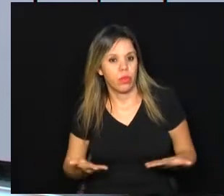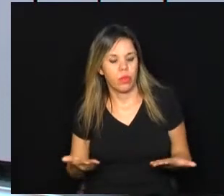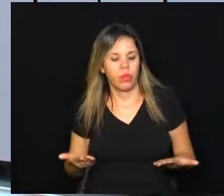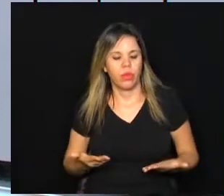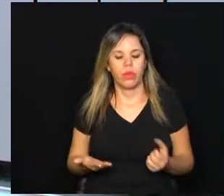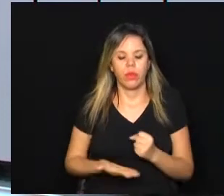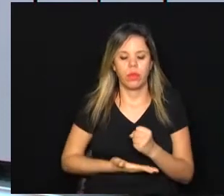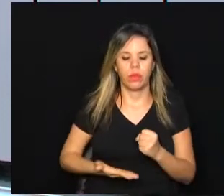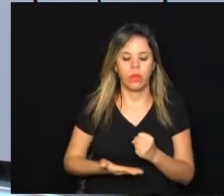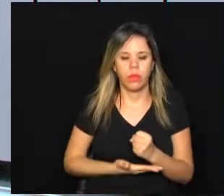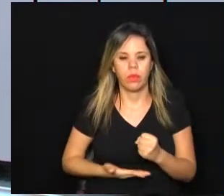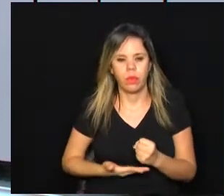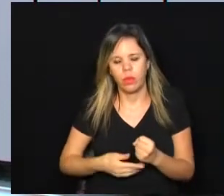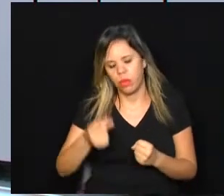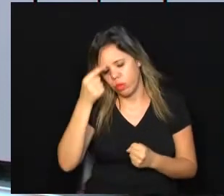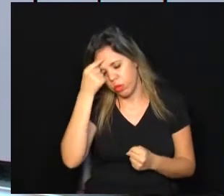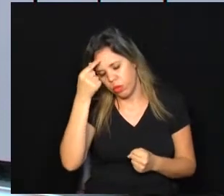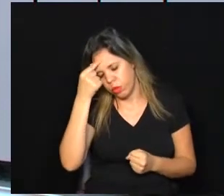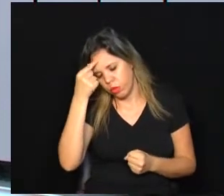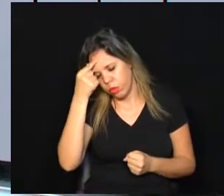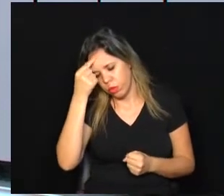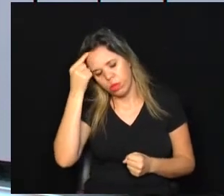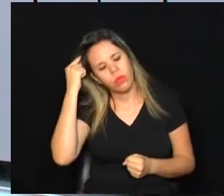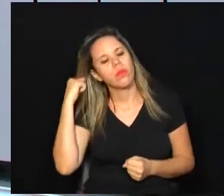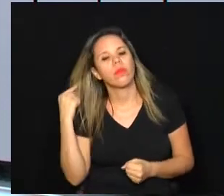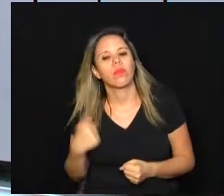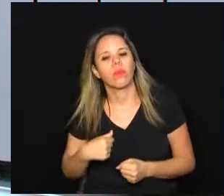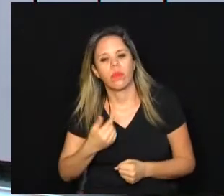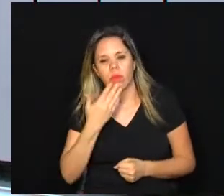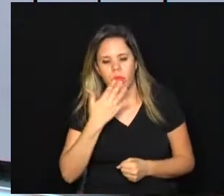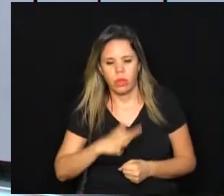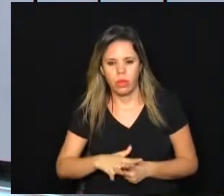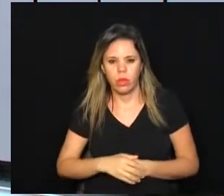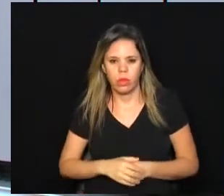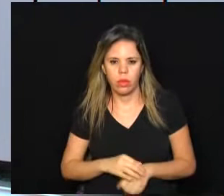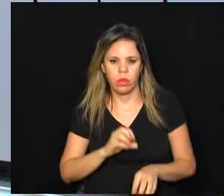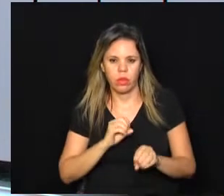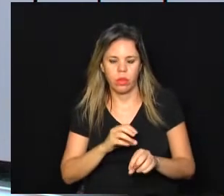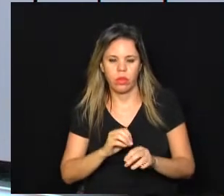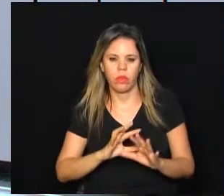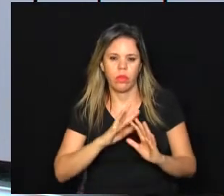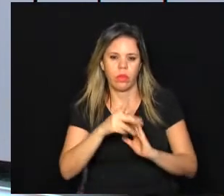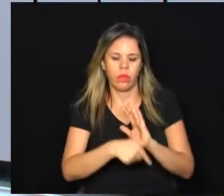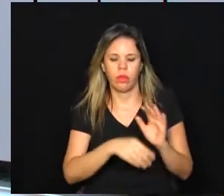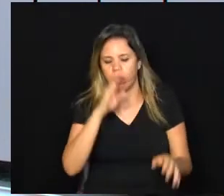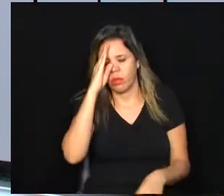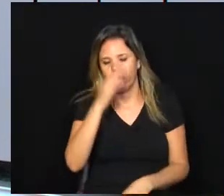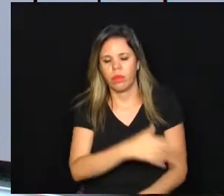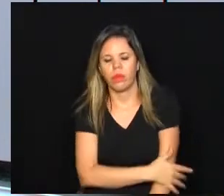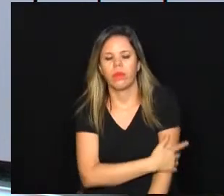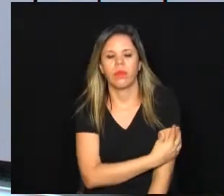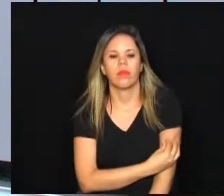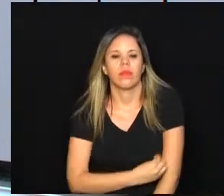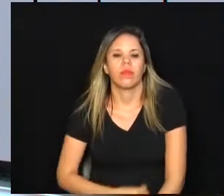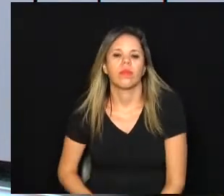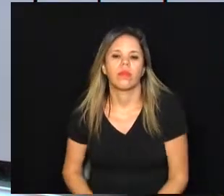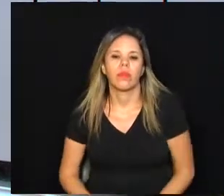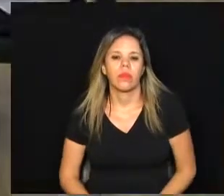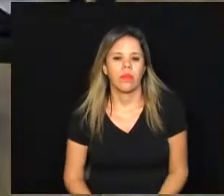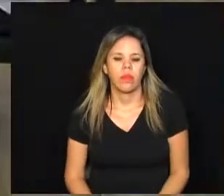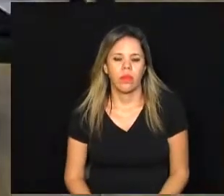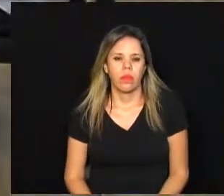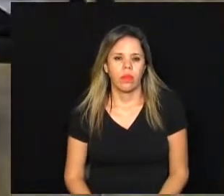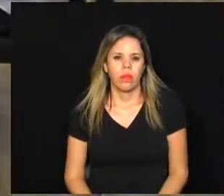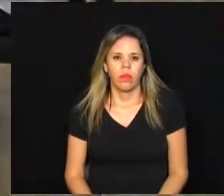base dessa conscientização das crianças, com a educação ambiental, é fundamental. Mas é isso.